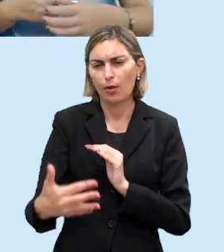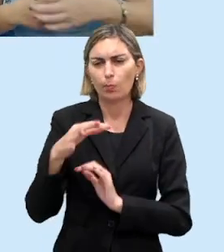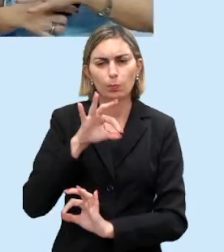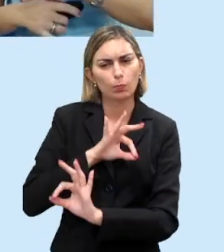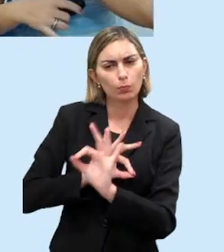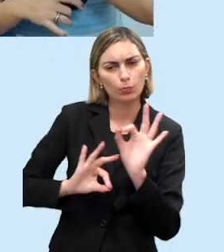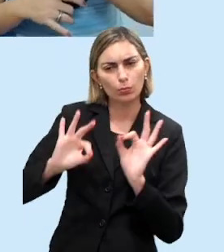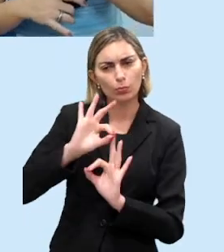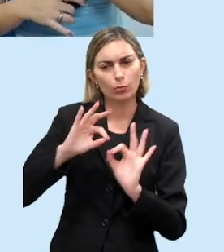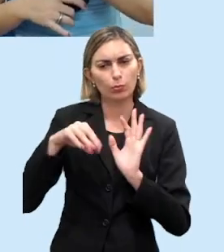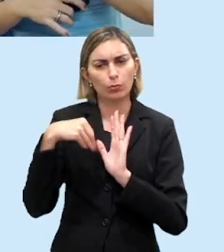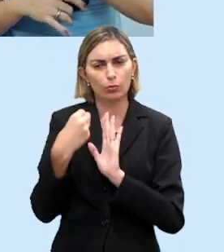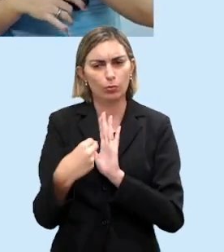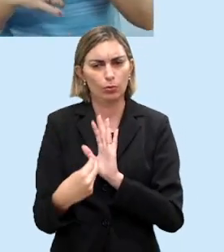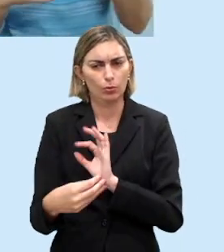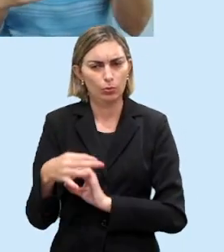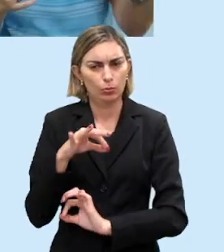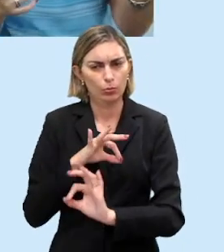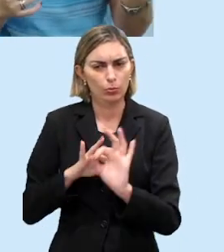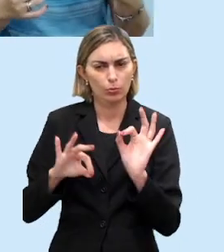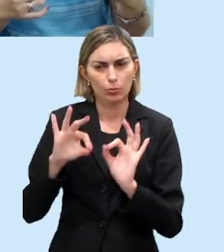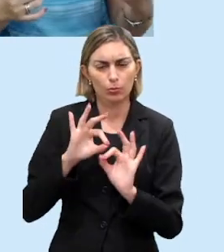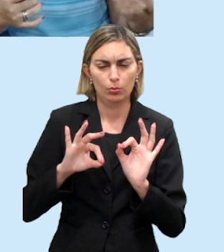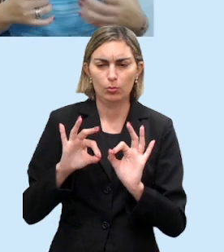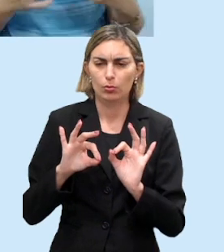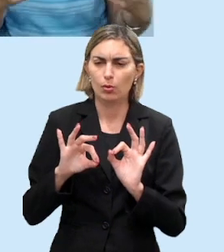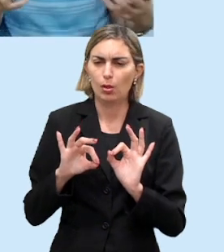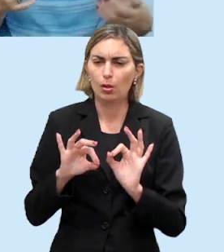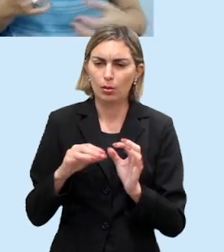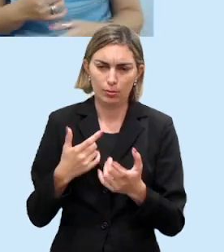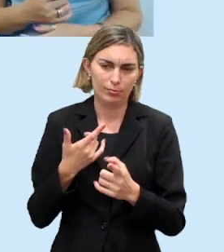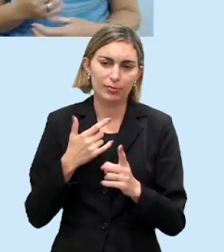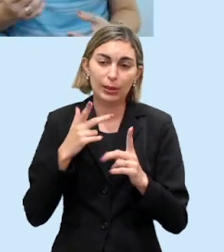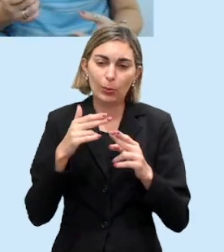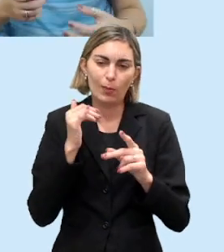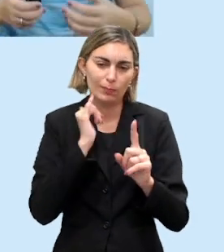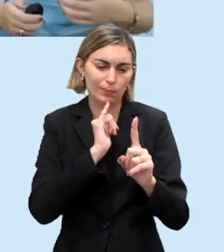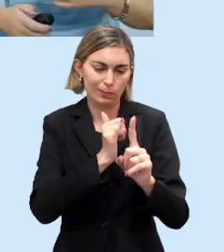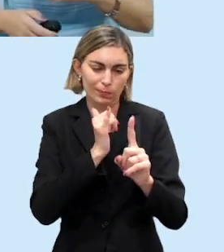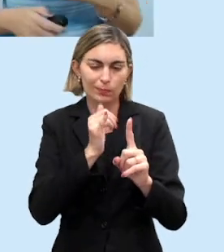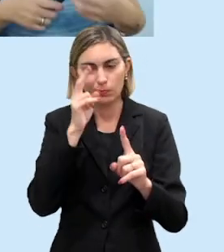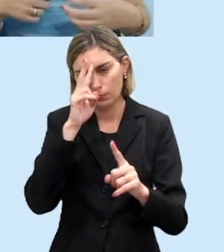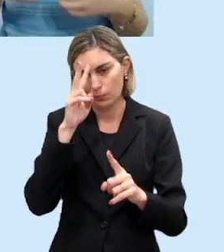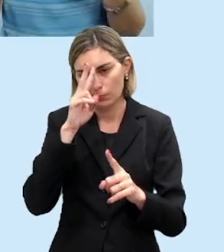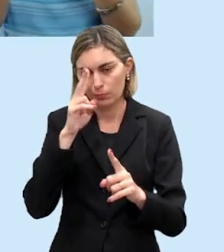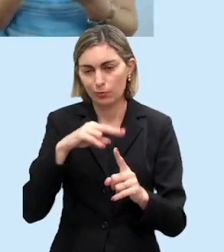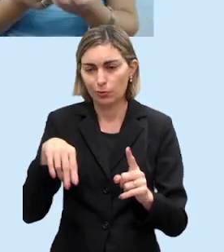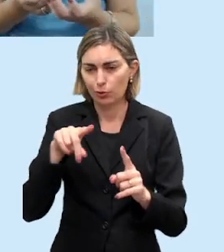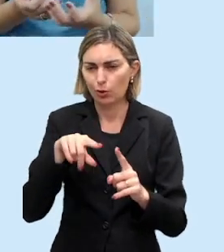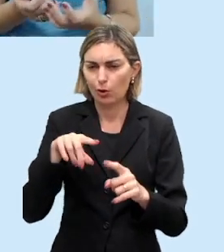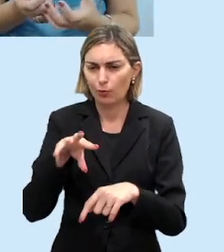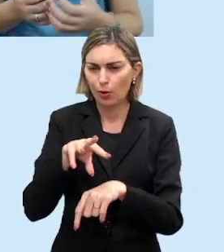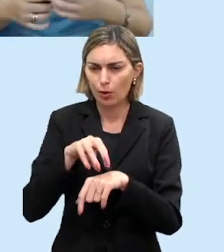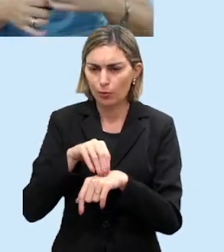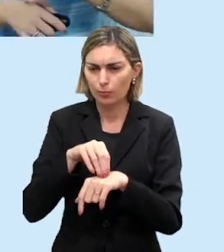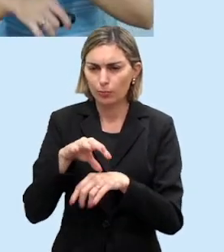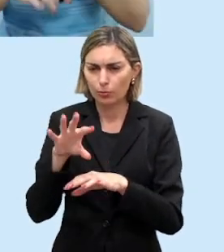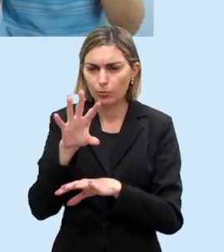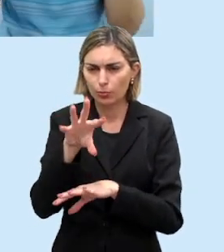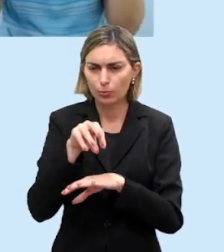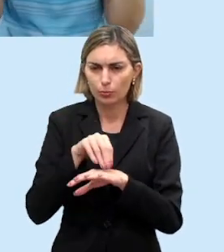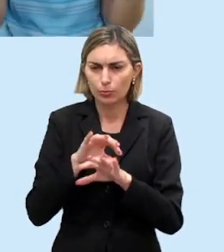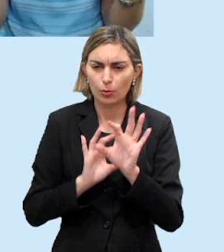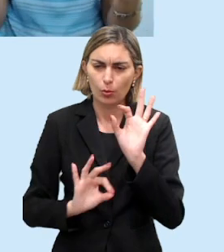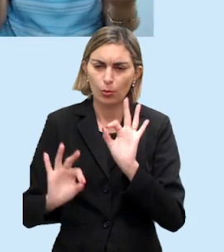é? Como grandes contadores de histórias que somos, nós vamos tangibilizar, não é?